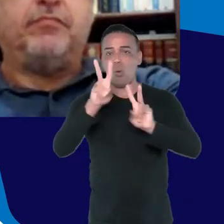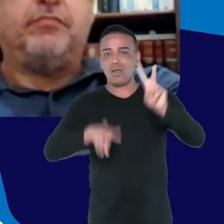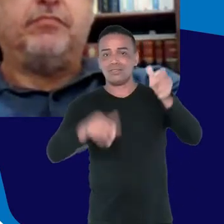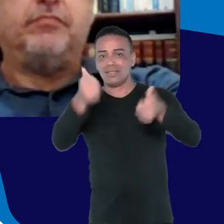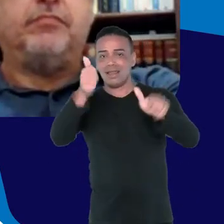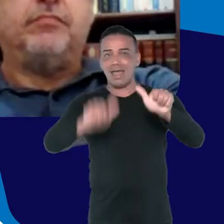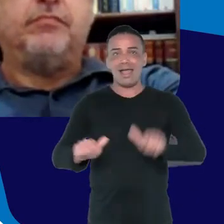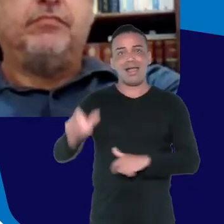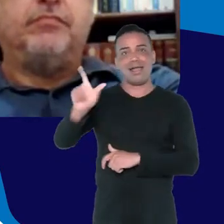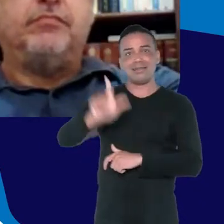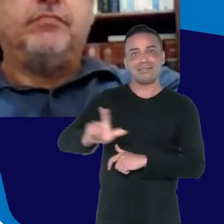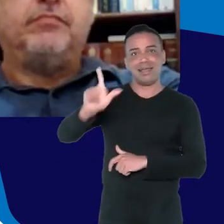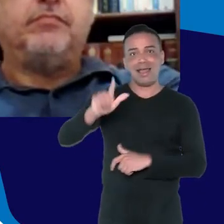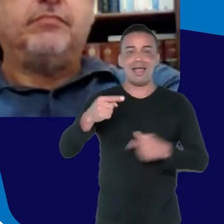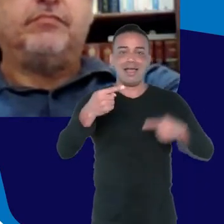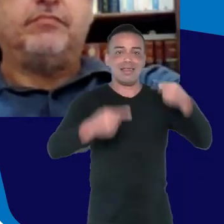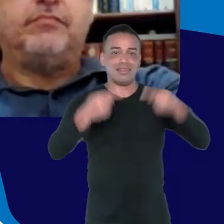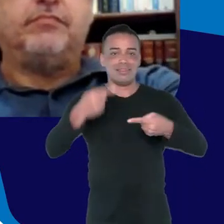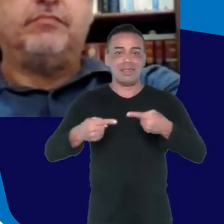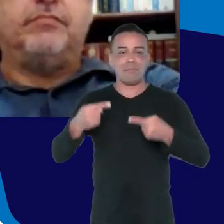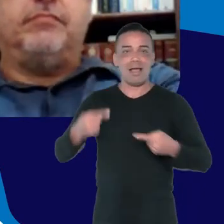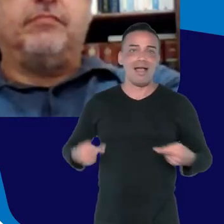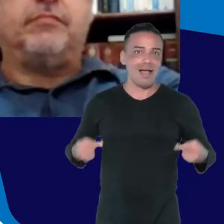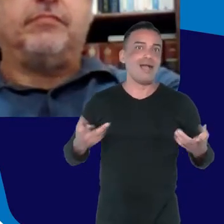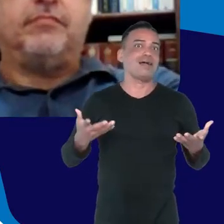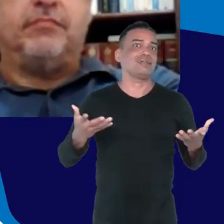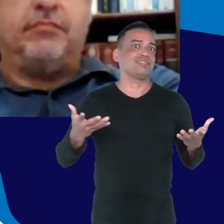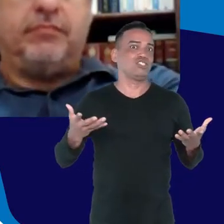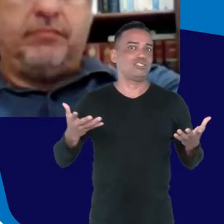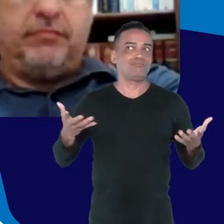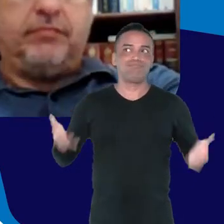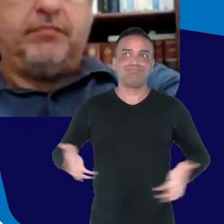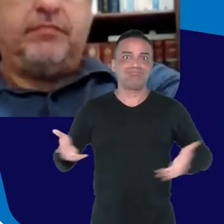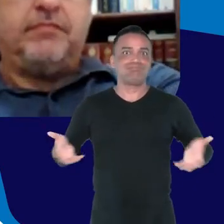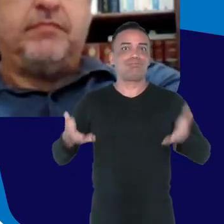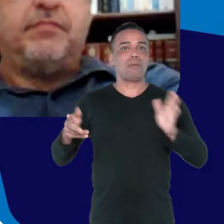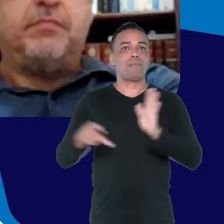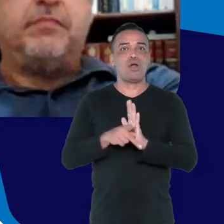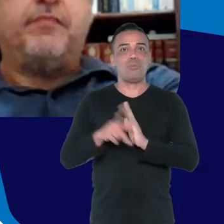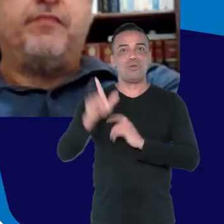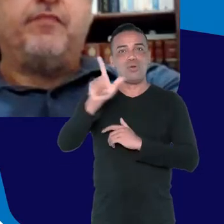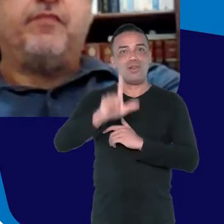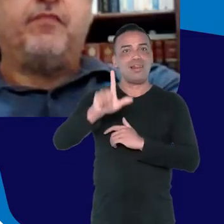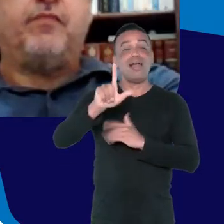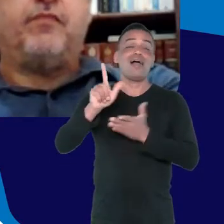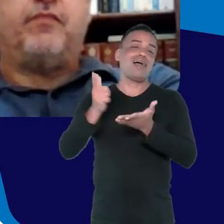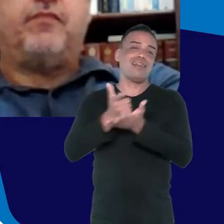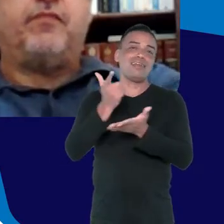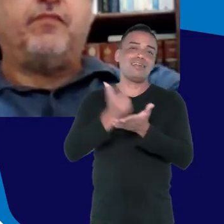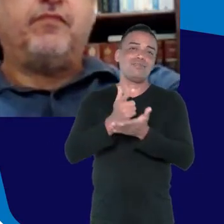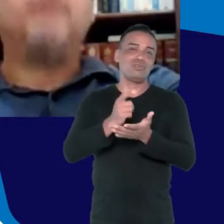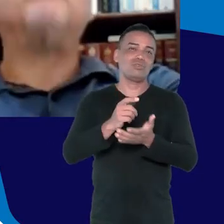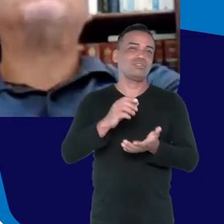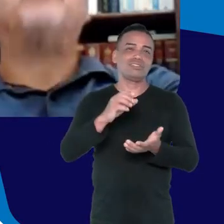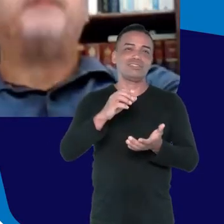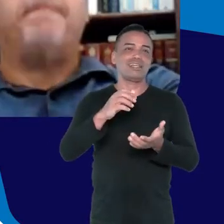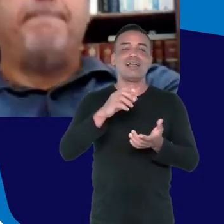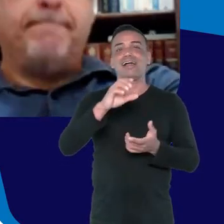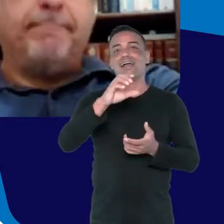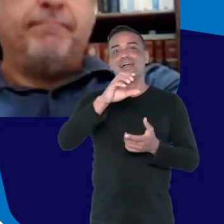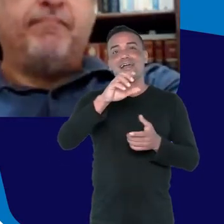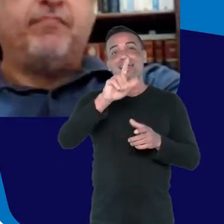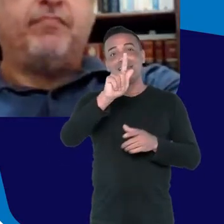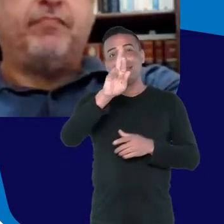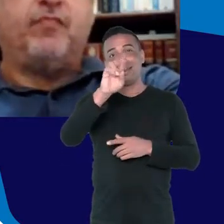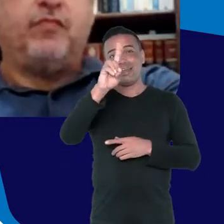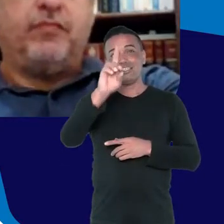análises literárias, alguns debates bem acalorados sobre obras como O Grande Sertão Veredas, O Mestre